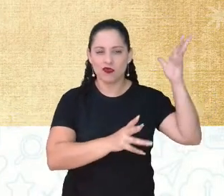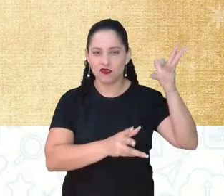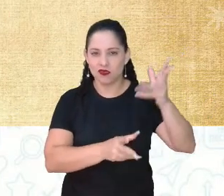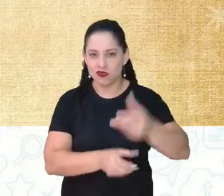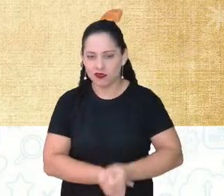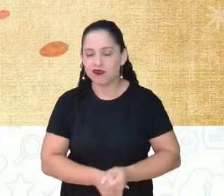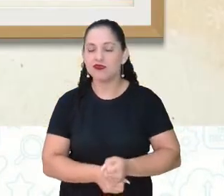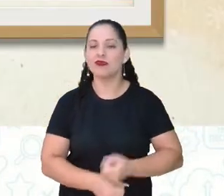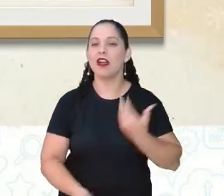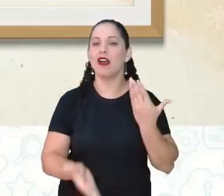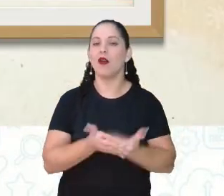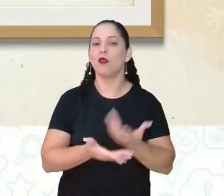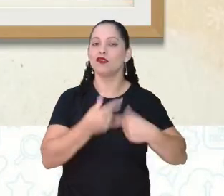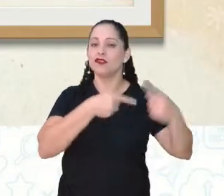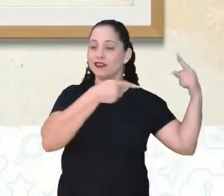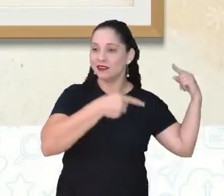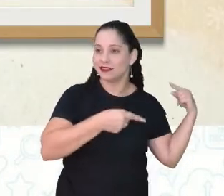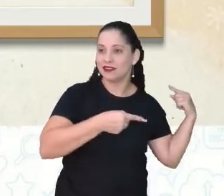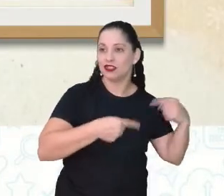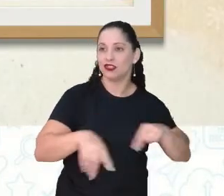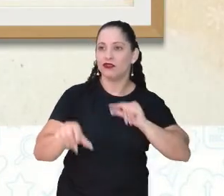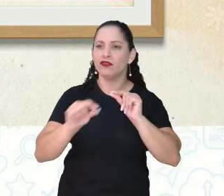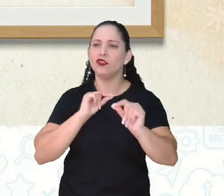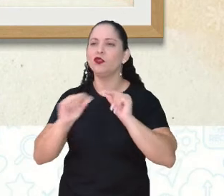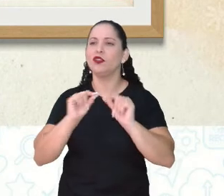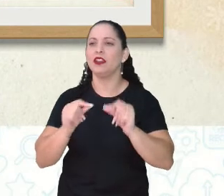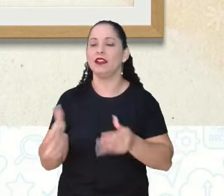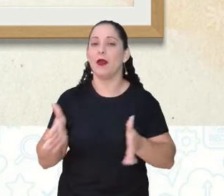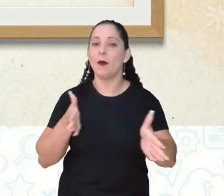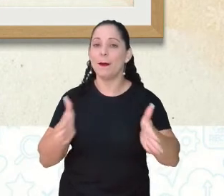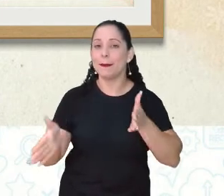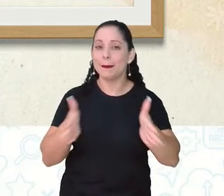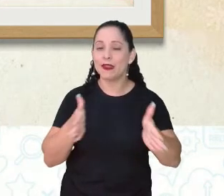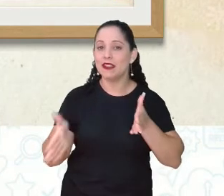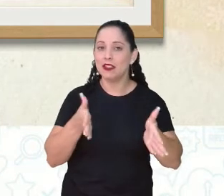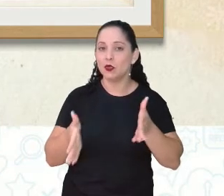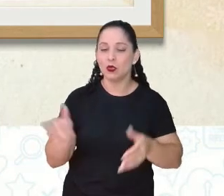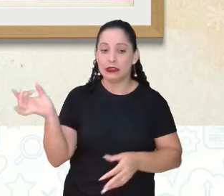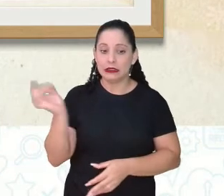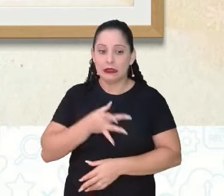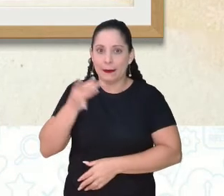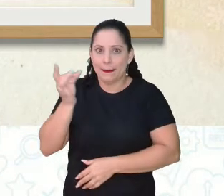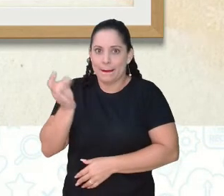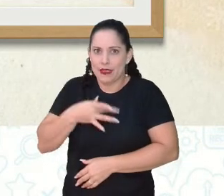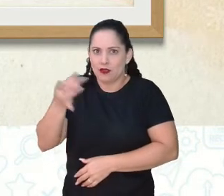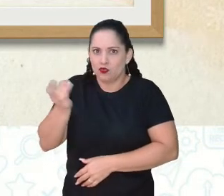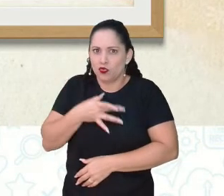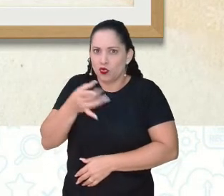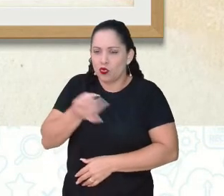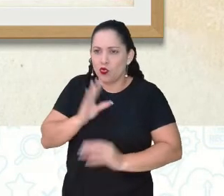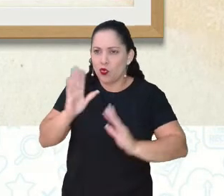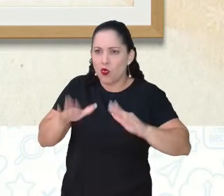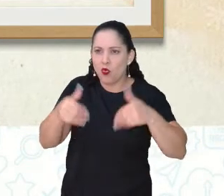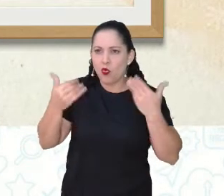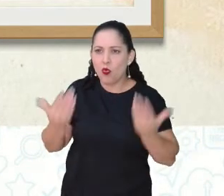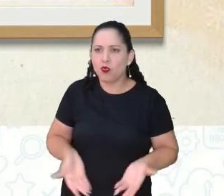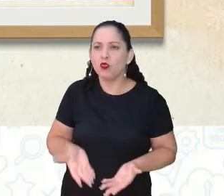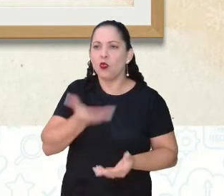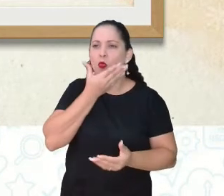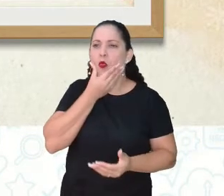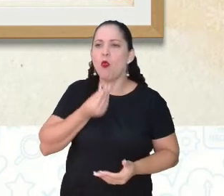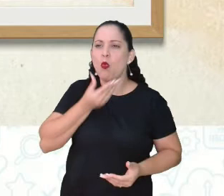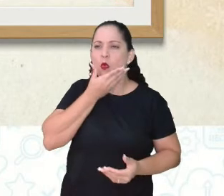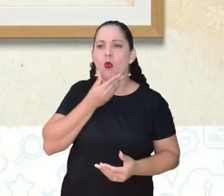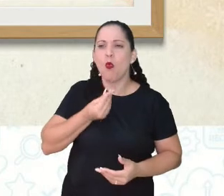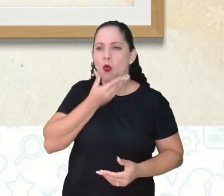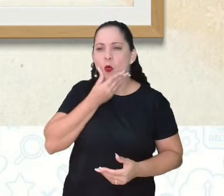passada, certo? Que foi a questão aí do momento do terror, né? Ali quando Robespierre esteve no poder,